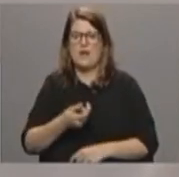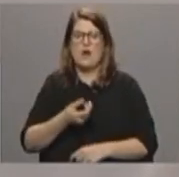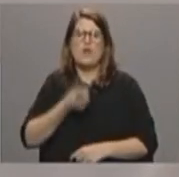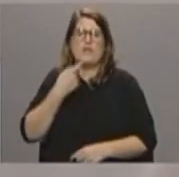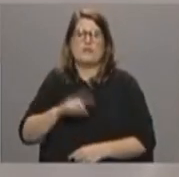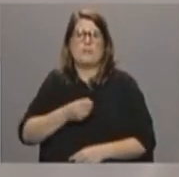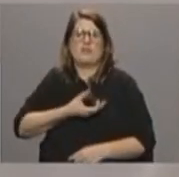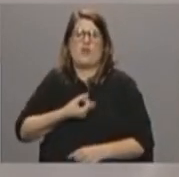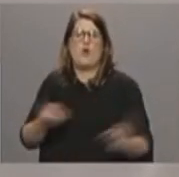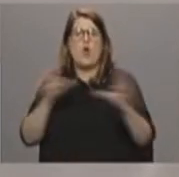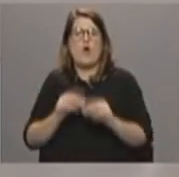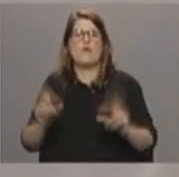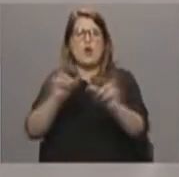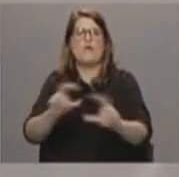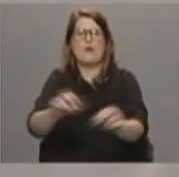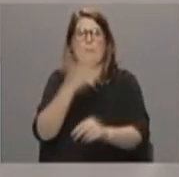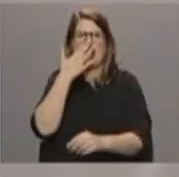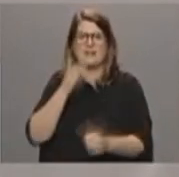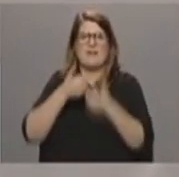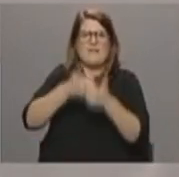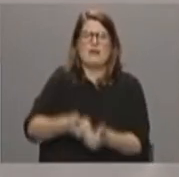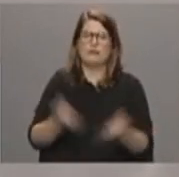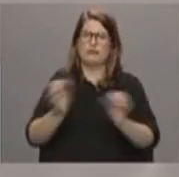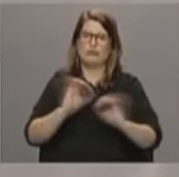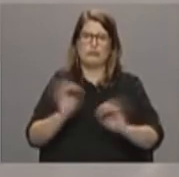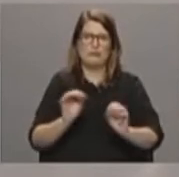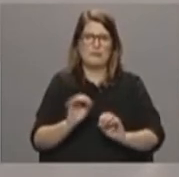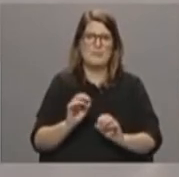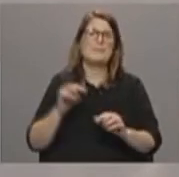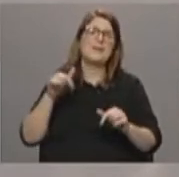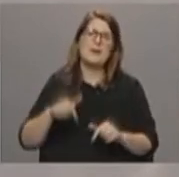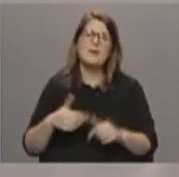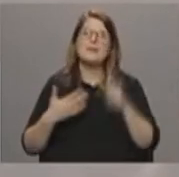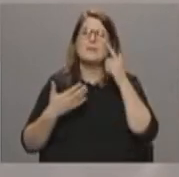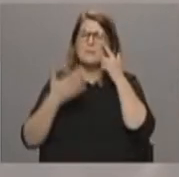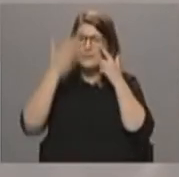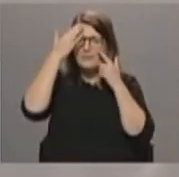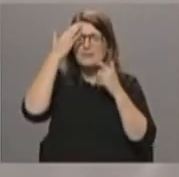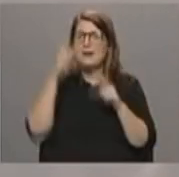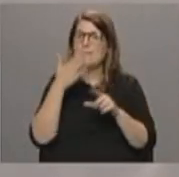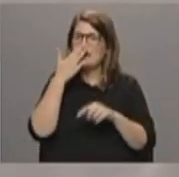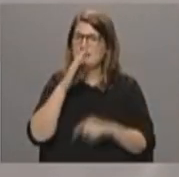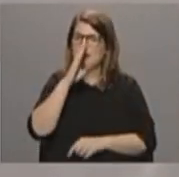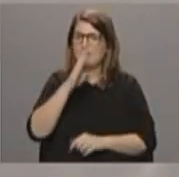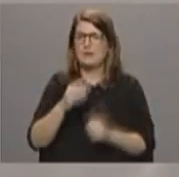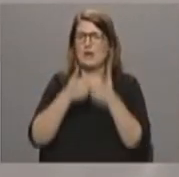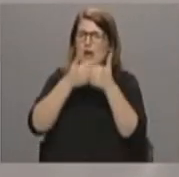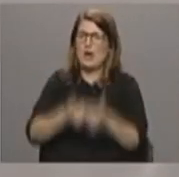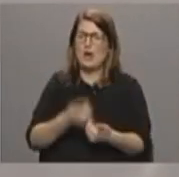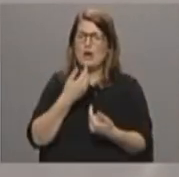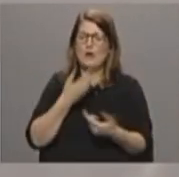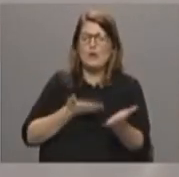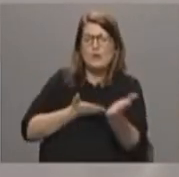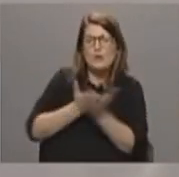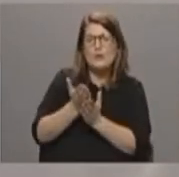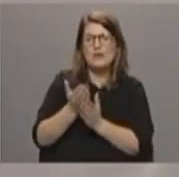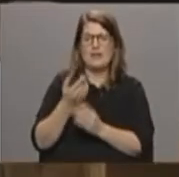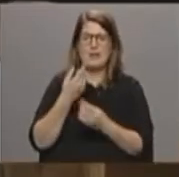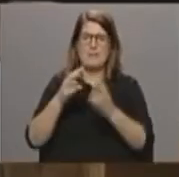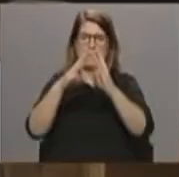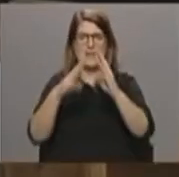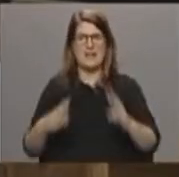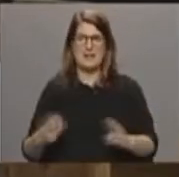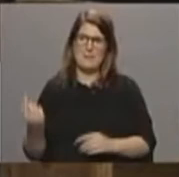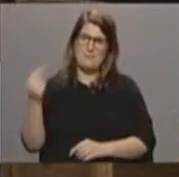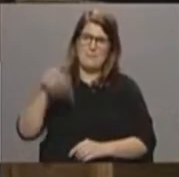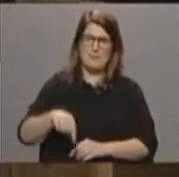vez. Eu sou muito infiel. Mas desta vez eu tenho um voto de fidelidade para voltar à Madalena.